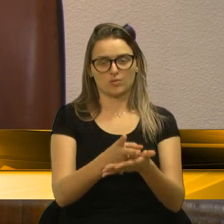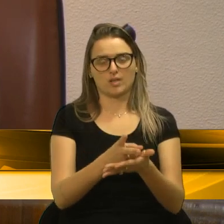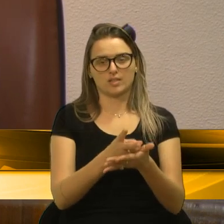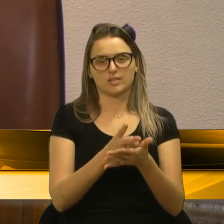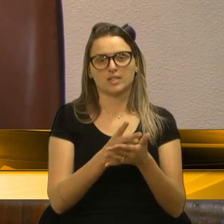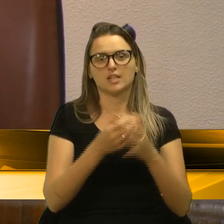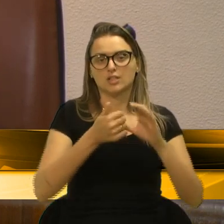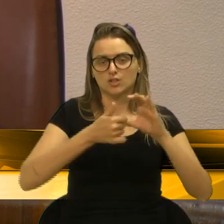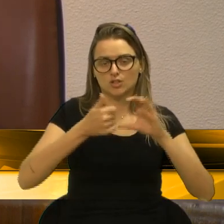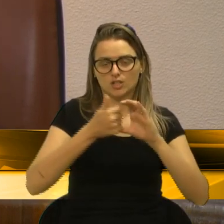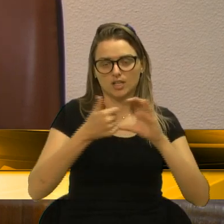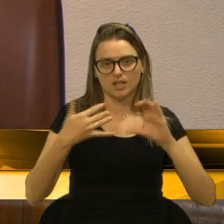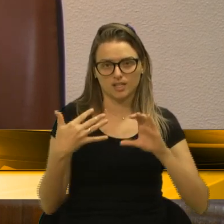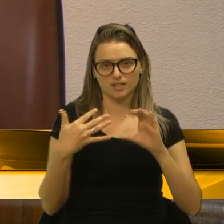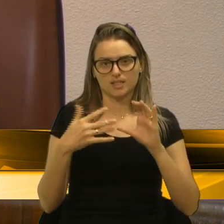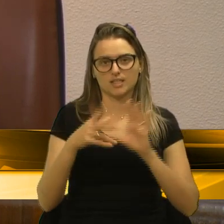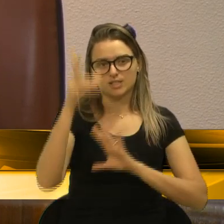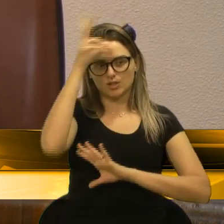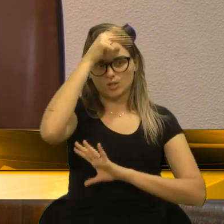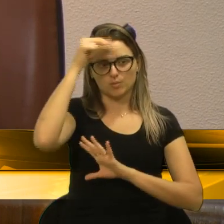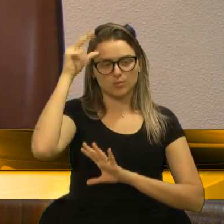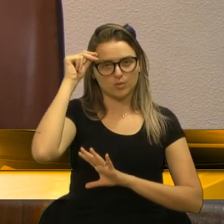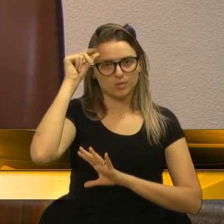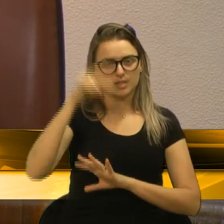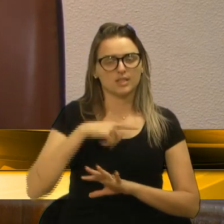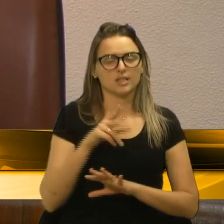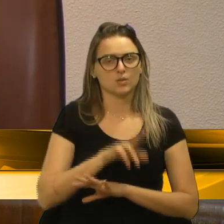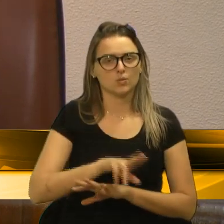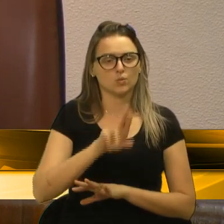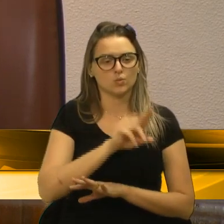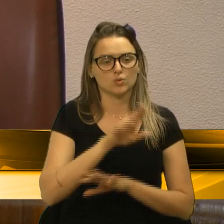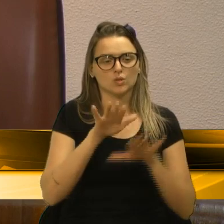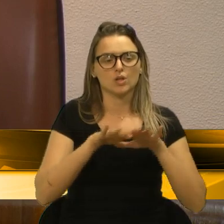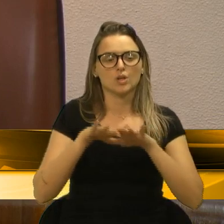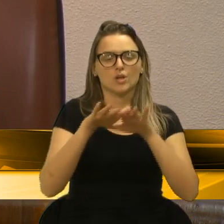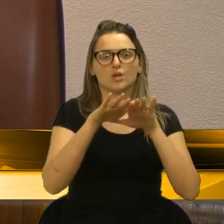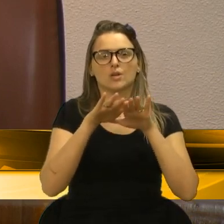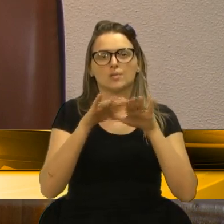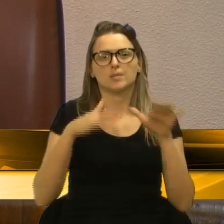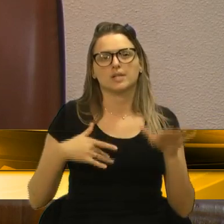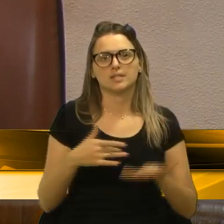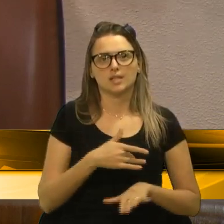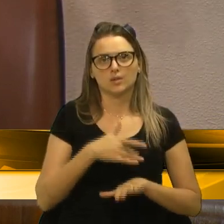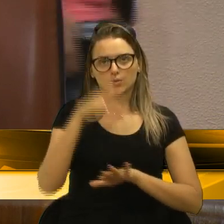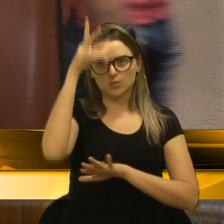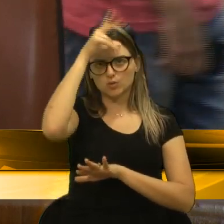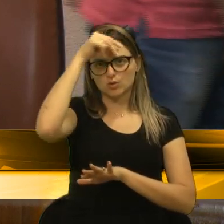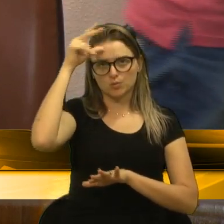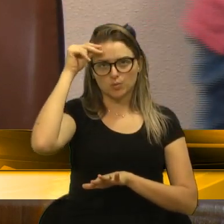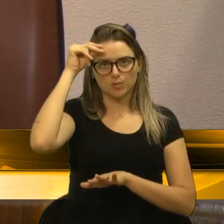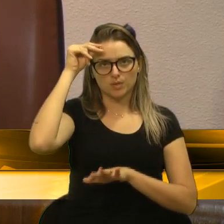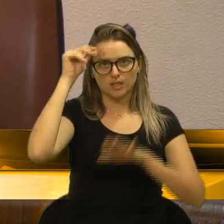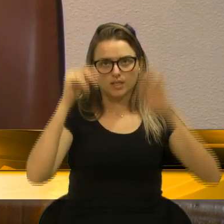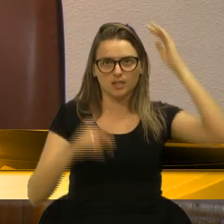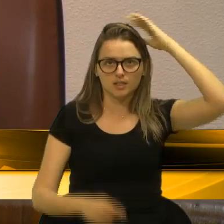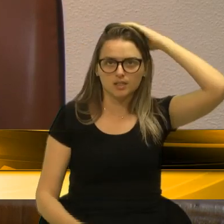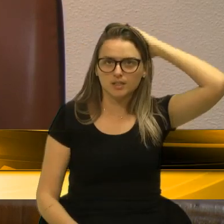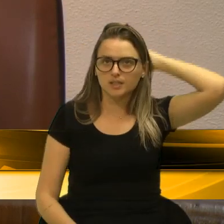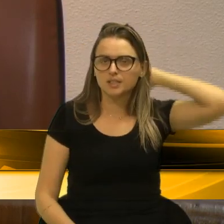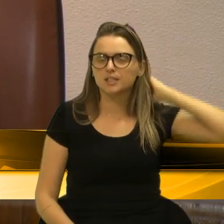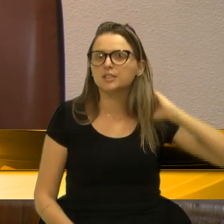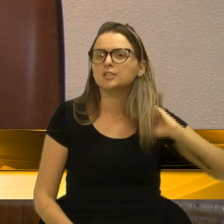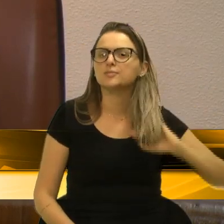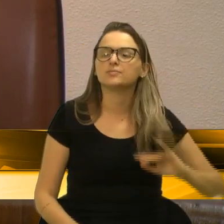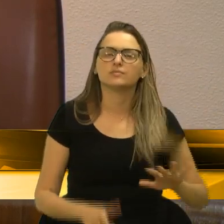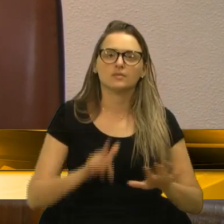público, que, à luz do pacto do bem comum estabelecido para a saúde pública, examinam e acolhem